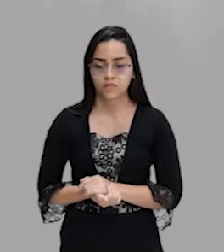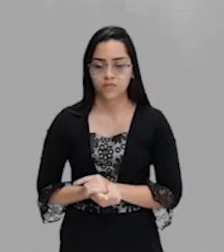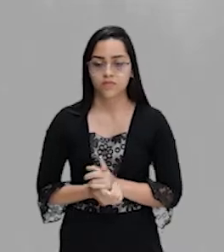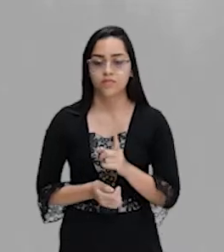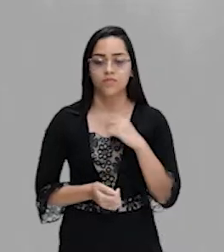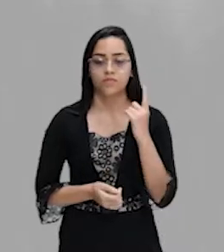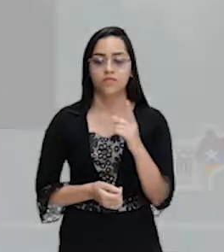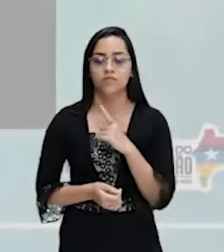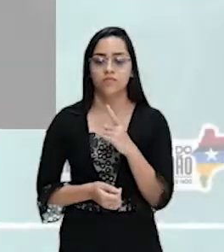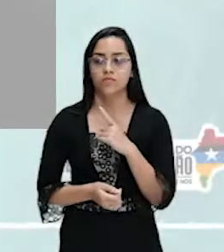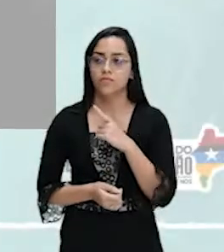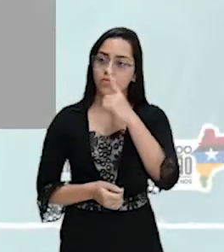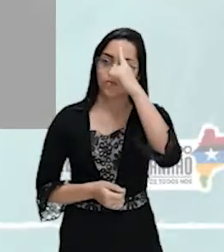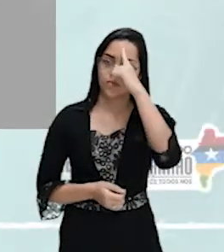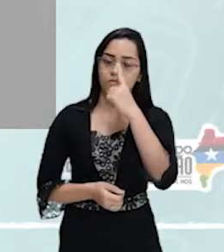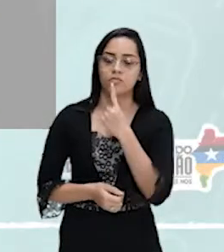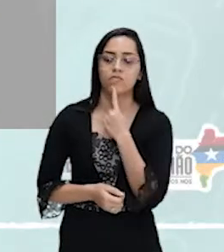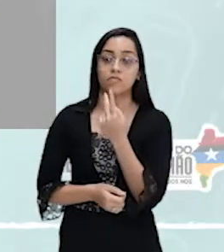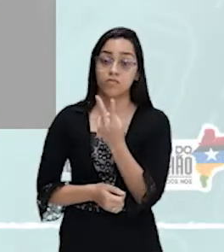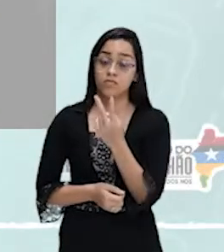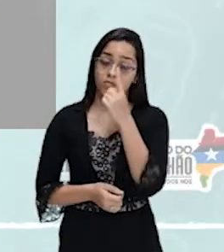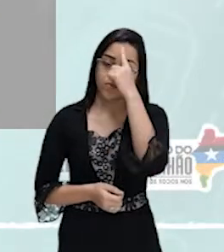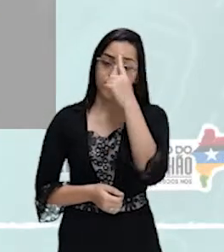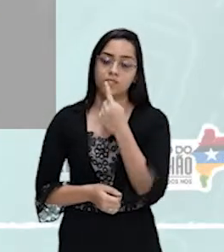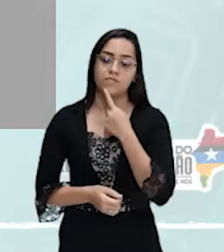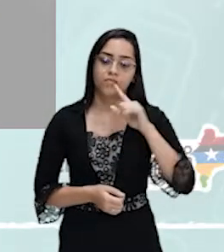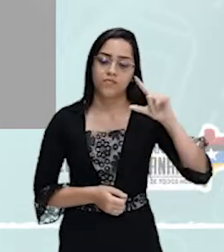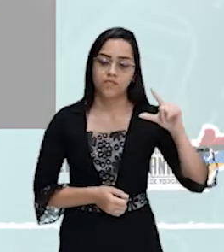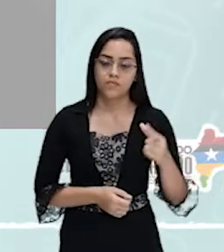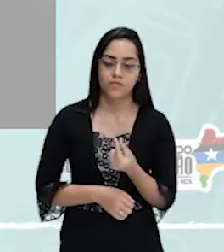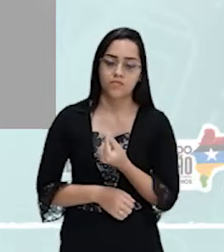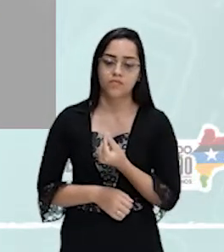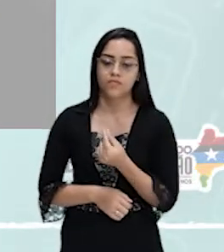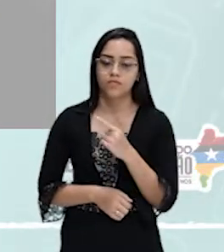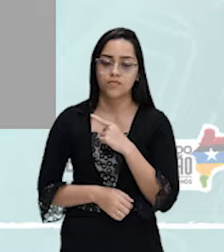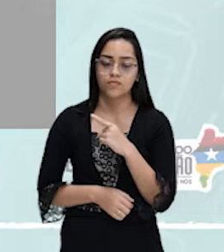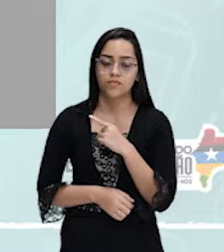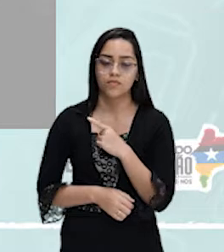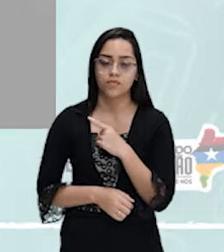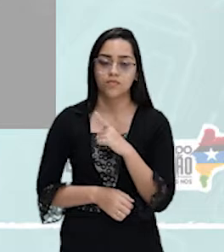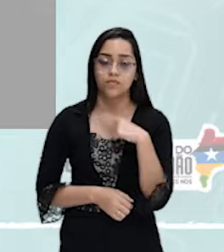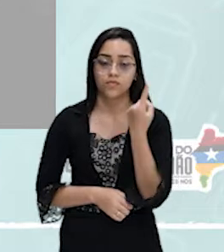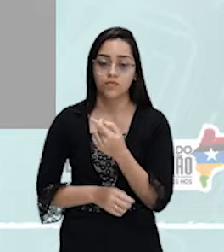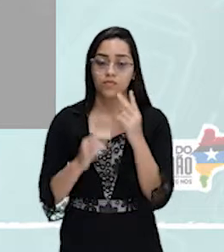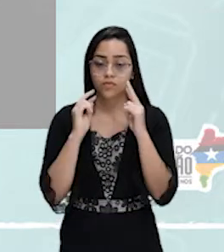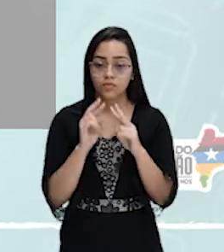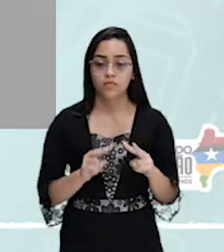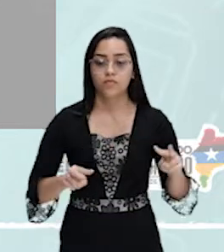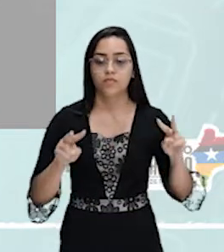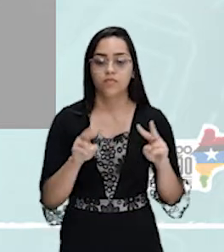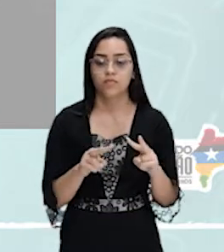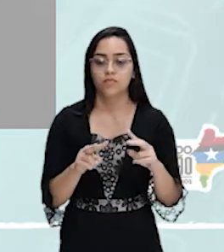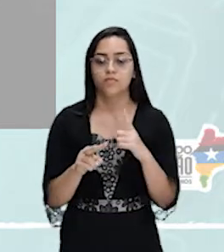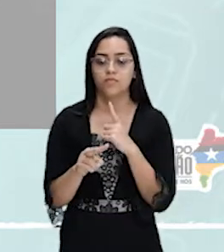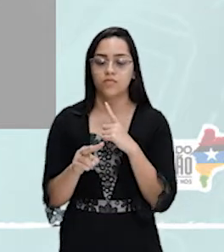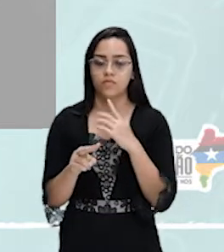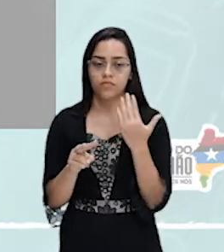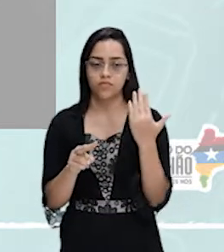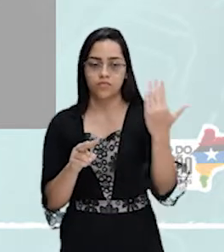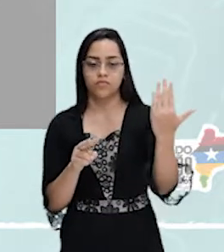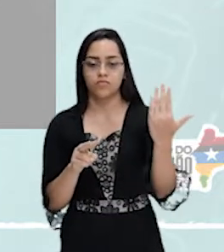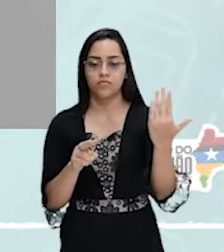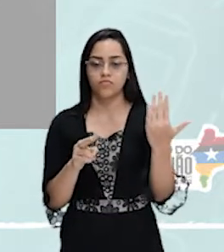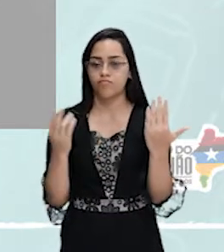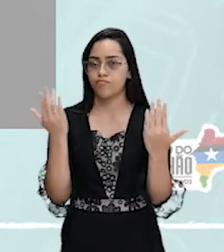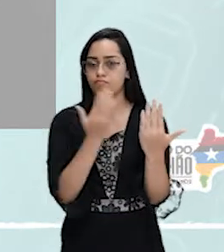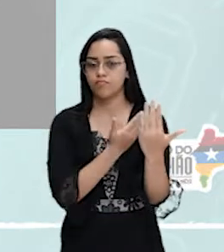Então nós temos aqui a imagem, né, duas imagens, né, da Lua, ok? Aquela parte que a gente olha, né, que está de frente para a gente, é a parte que